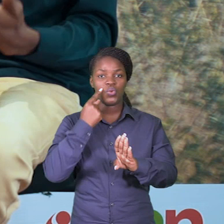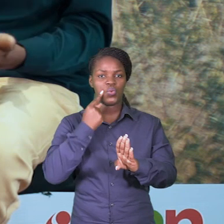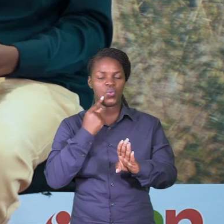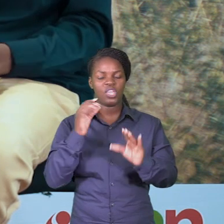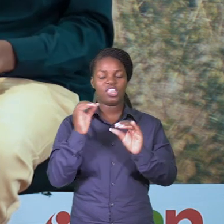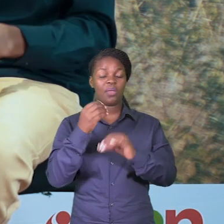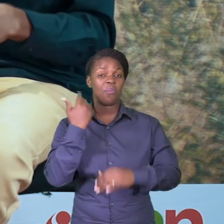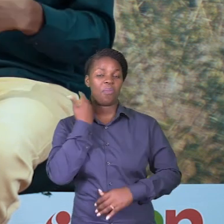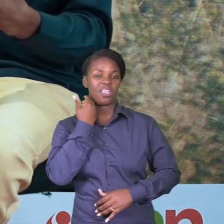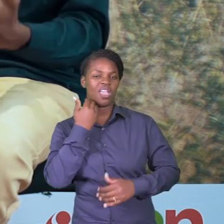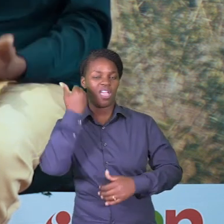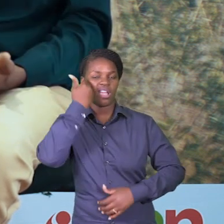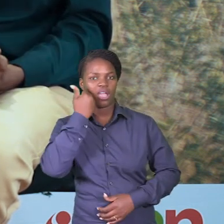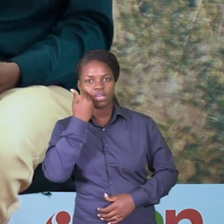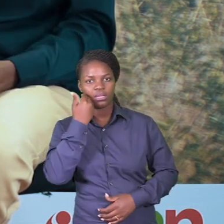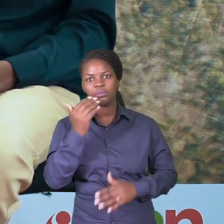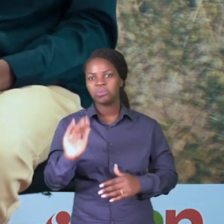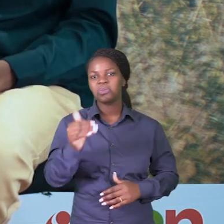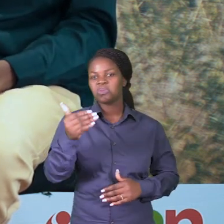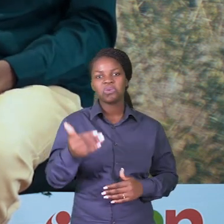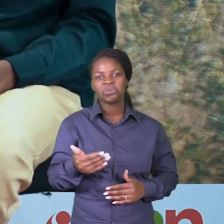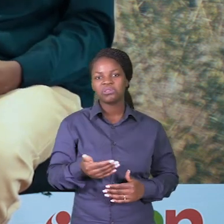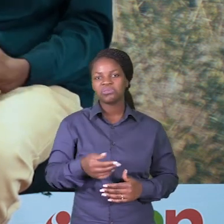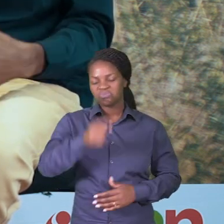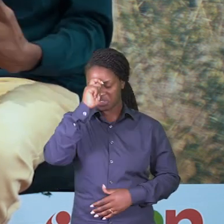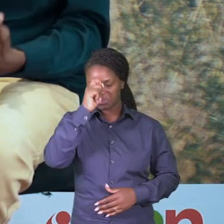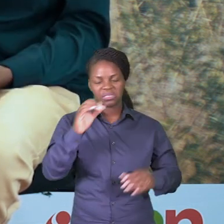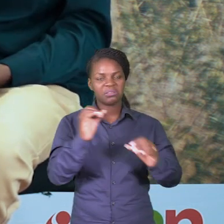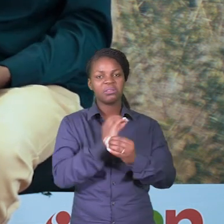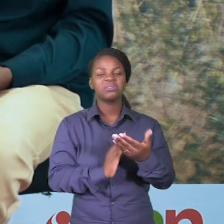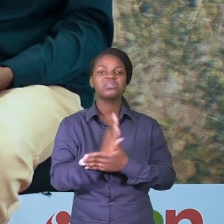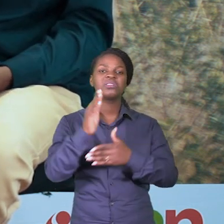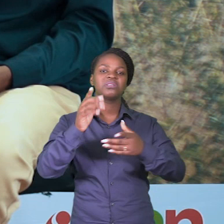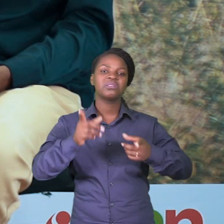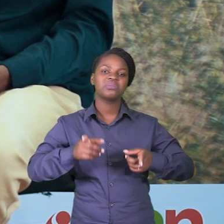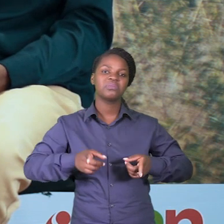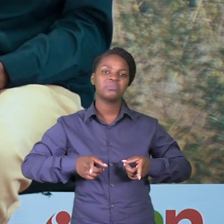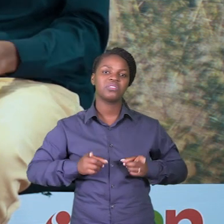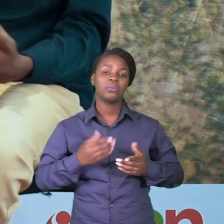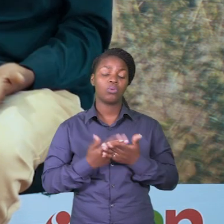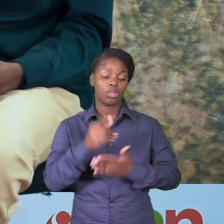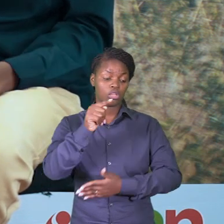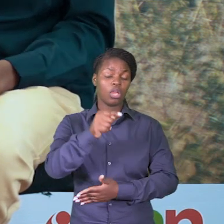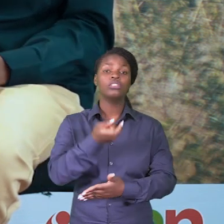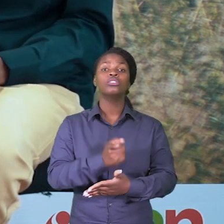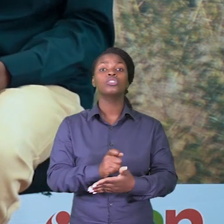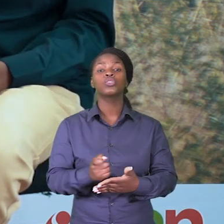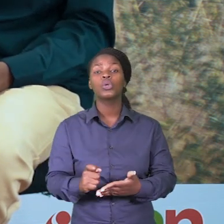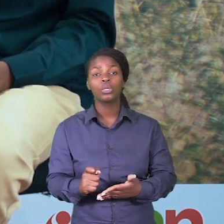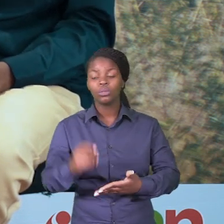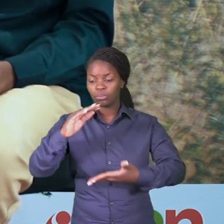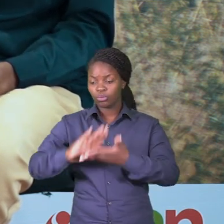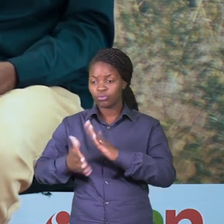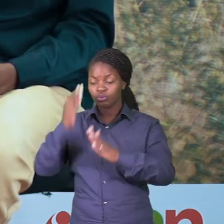algo diferente o interesse por parte do professor e acabamos quebrando o estatuto dos direitos da própria rapariga é uma menor que está dentro de uma